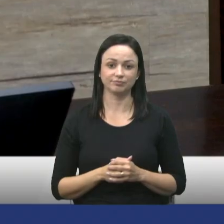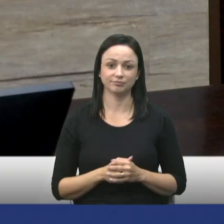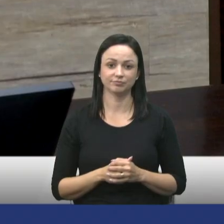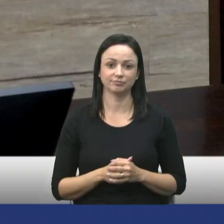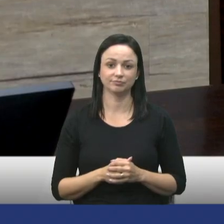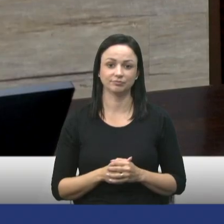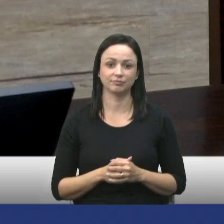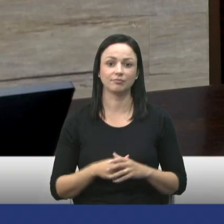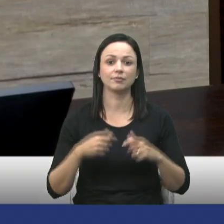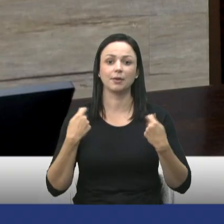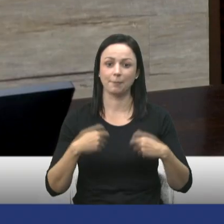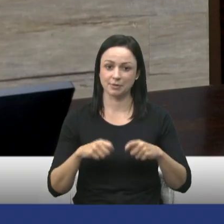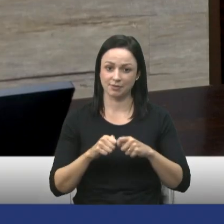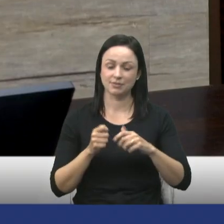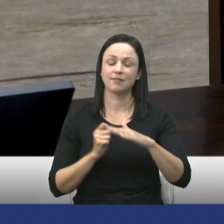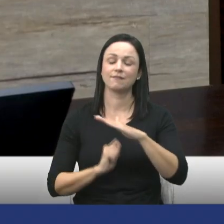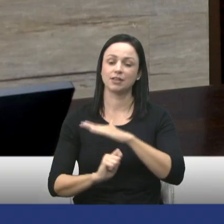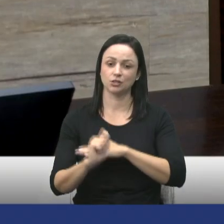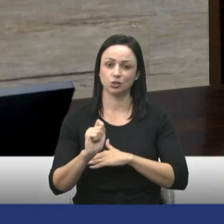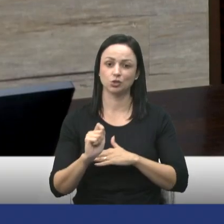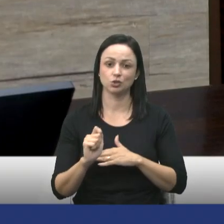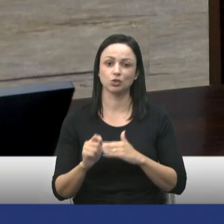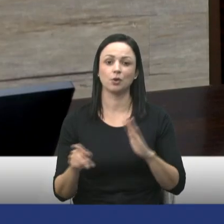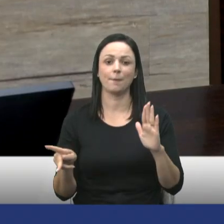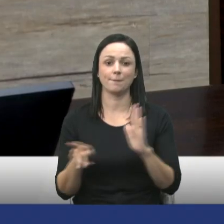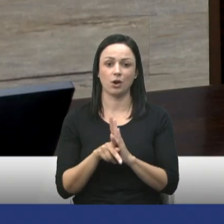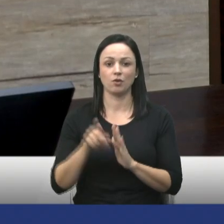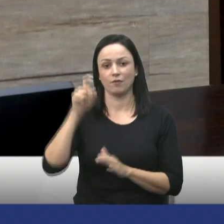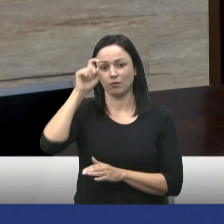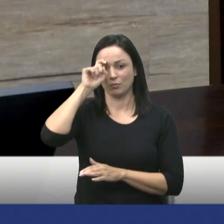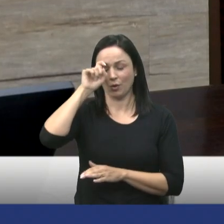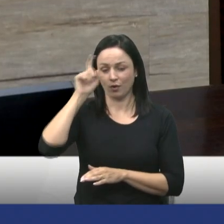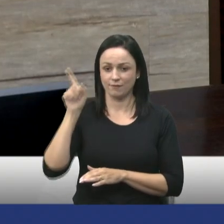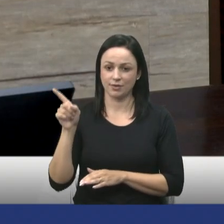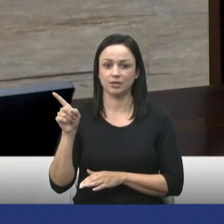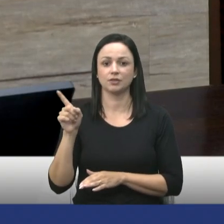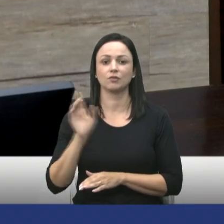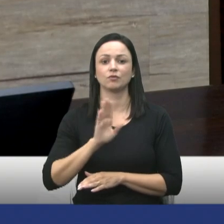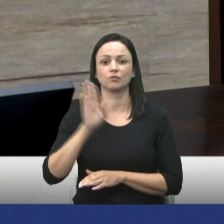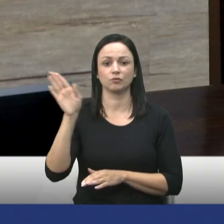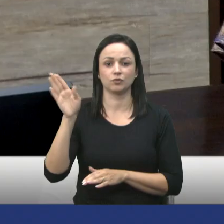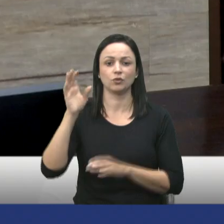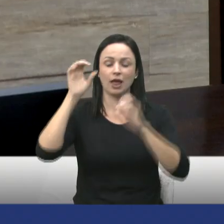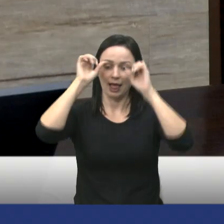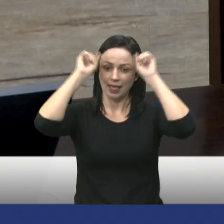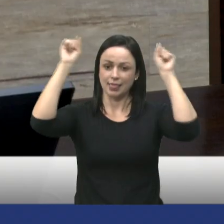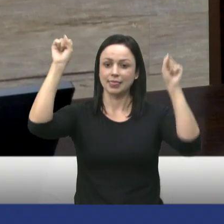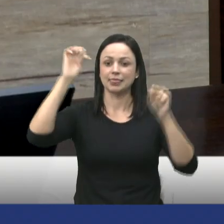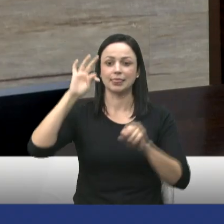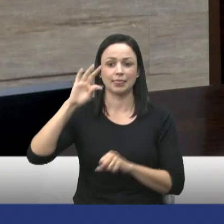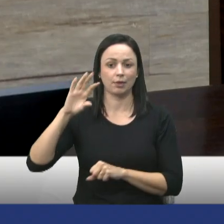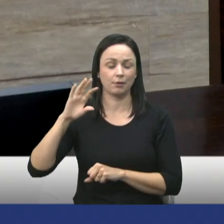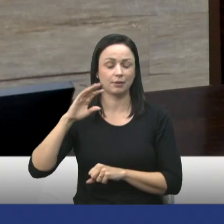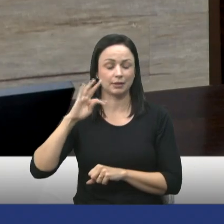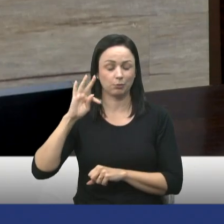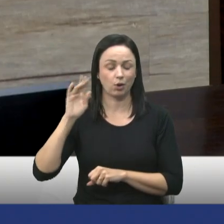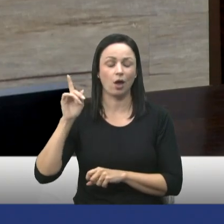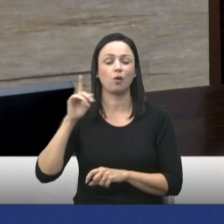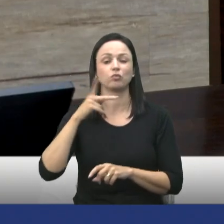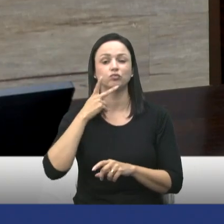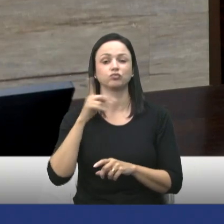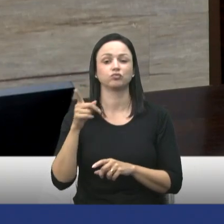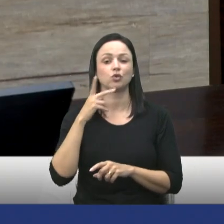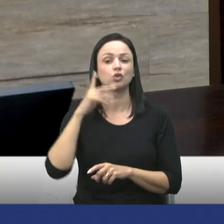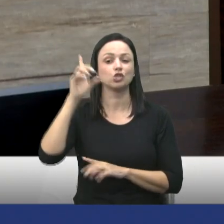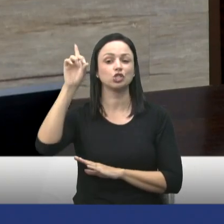Tem que fazer esse investimento. O próprio Ivan, né, ele esteve no tribunal, estive com ele, e o diretor do